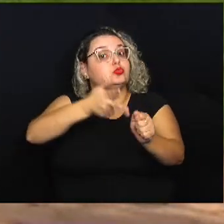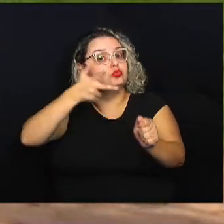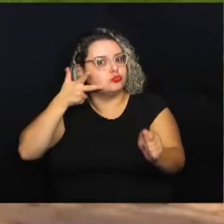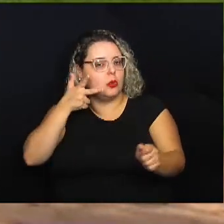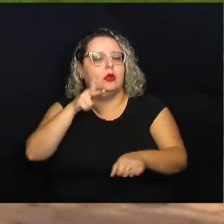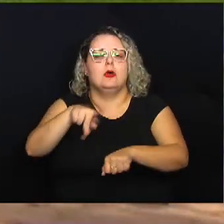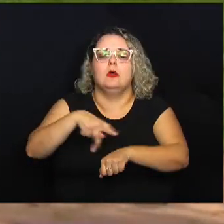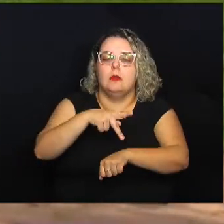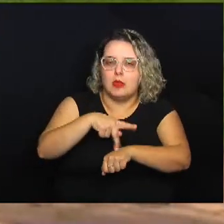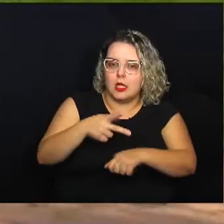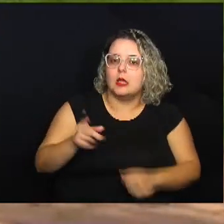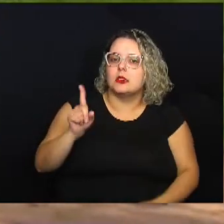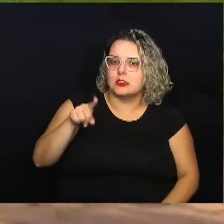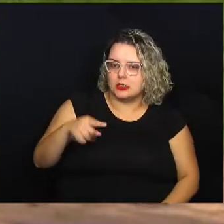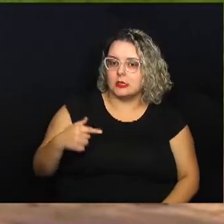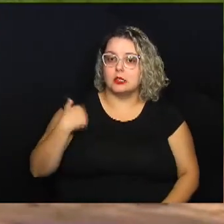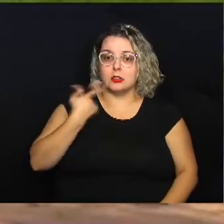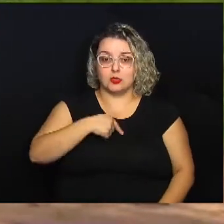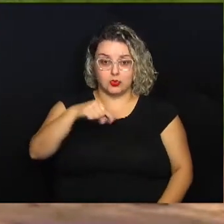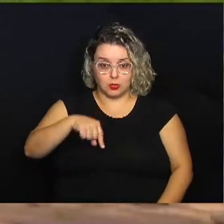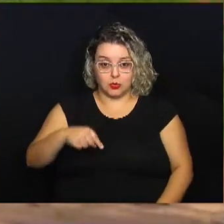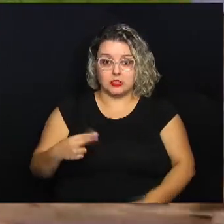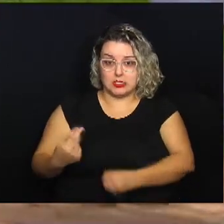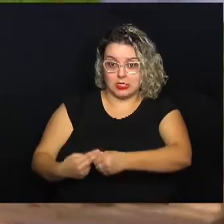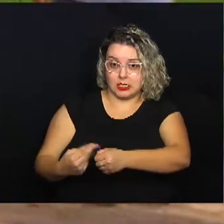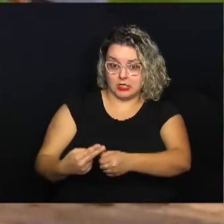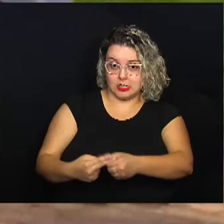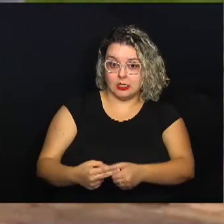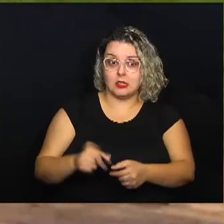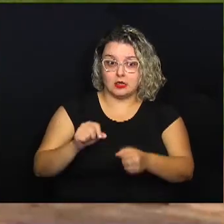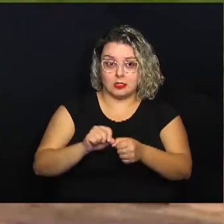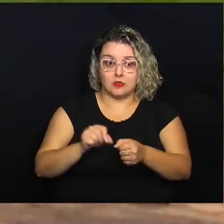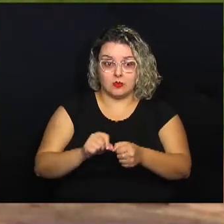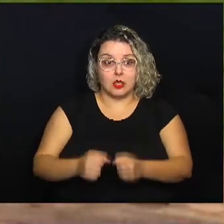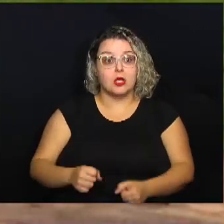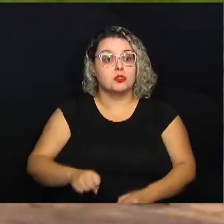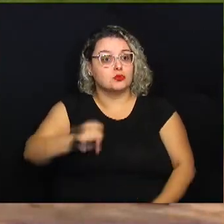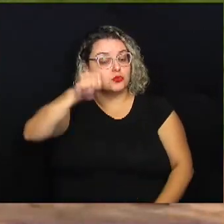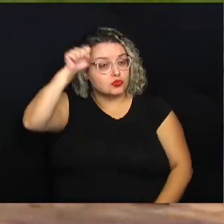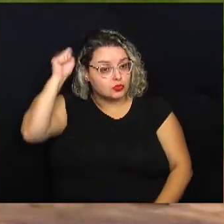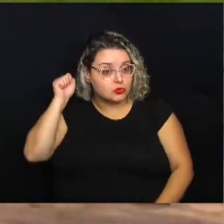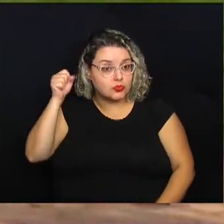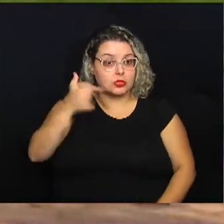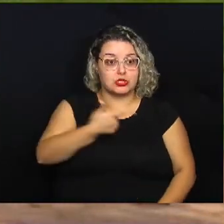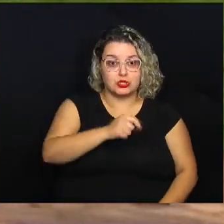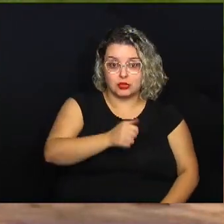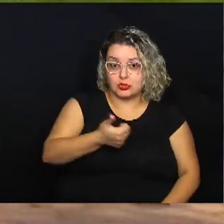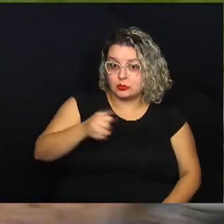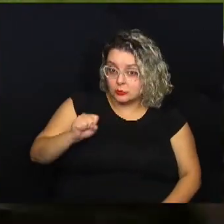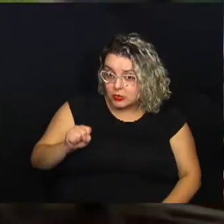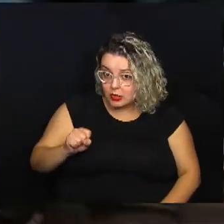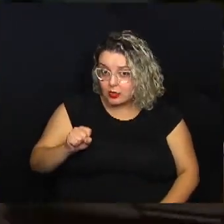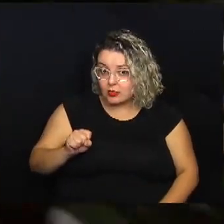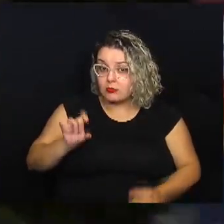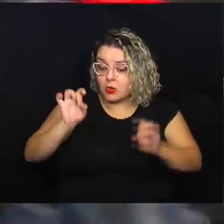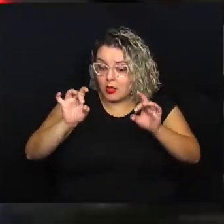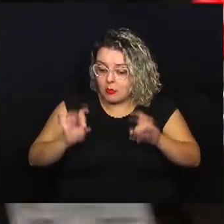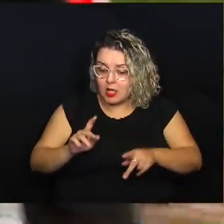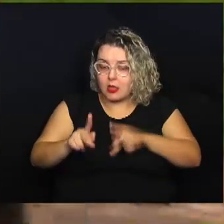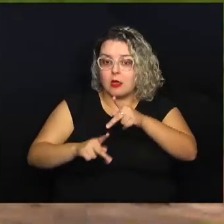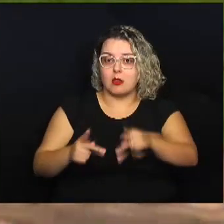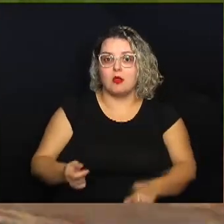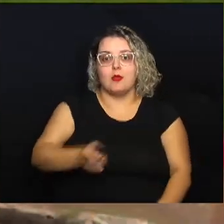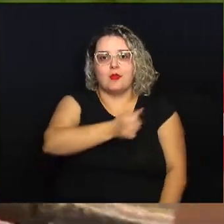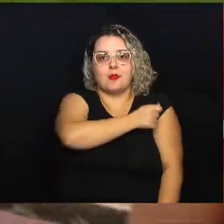país. Nós estamos aqui na Unicamp, que realiza o vestibular desde 2018, para falar com a aluna